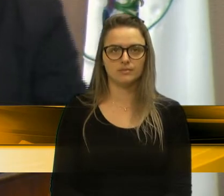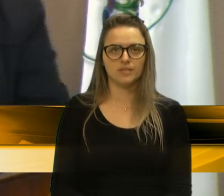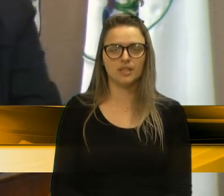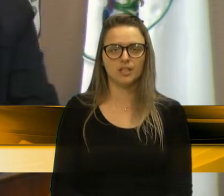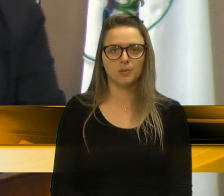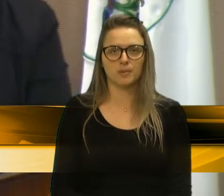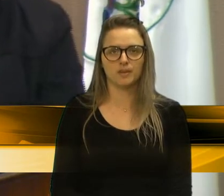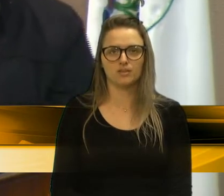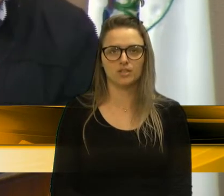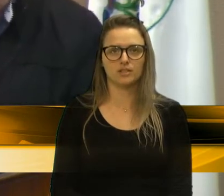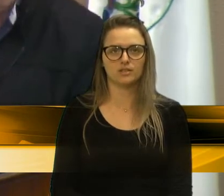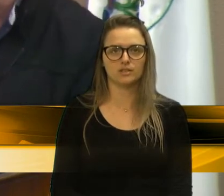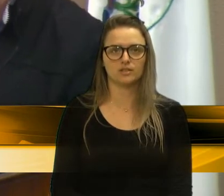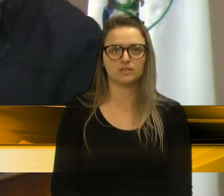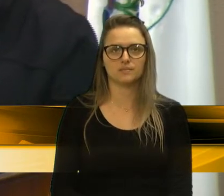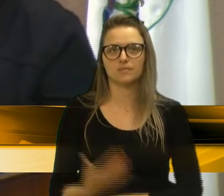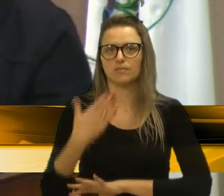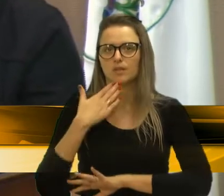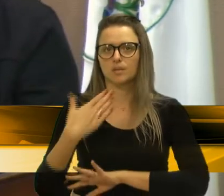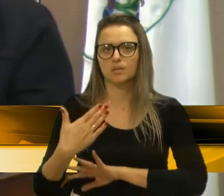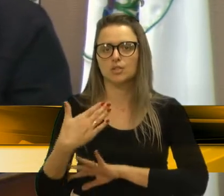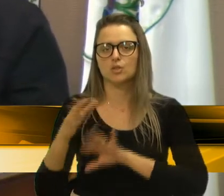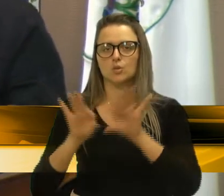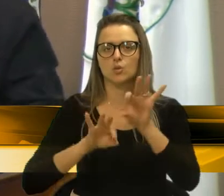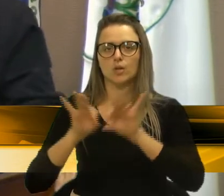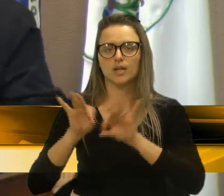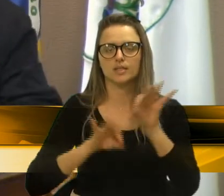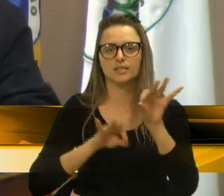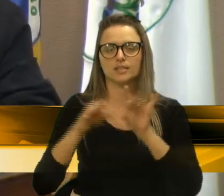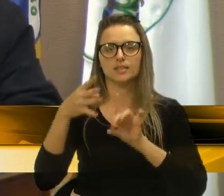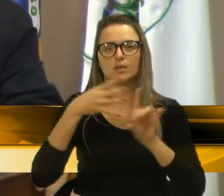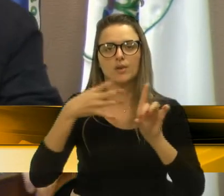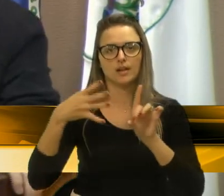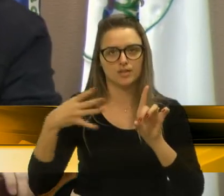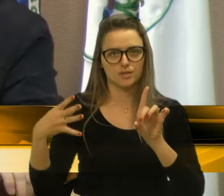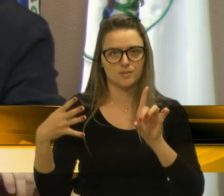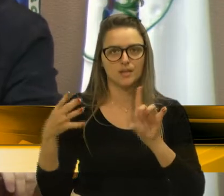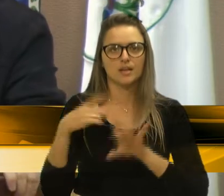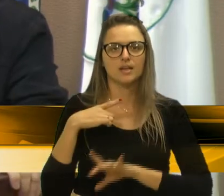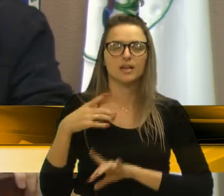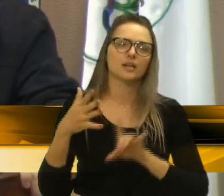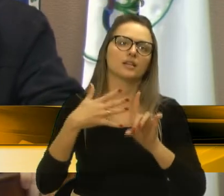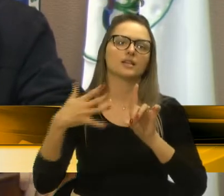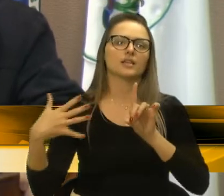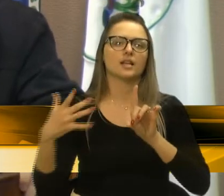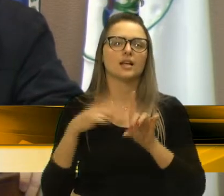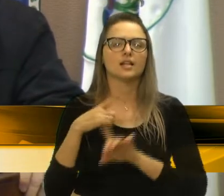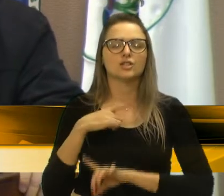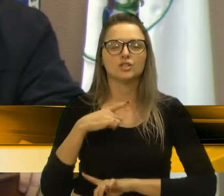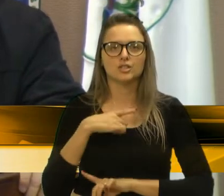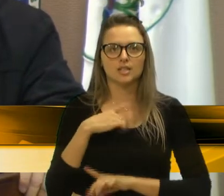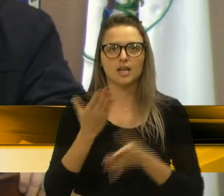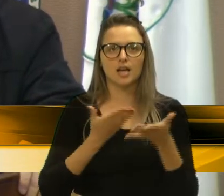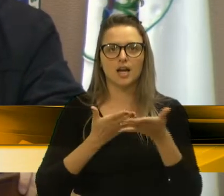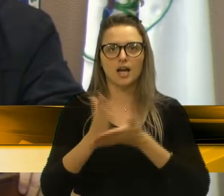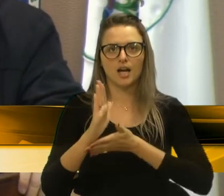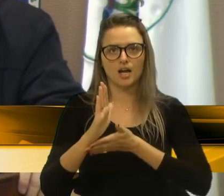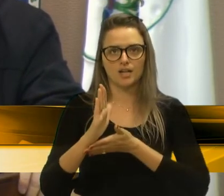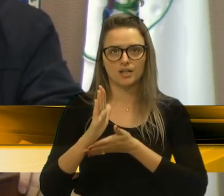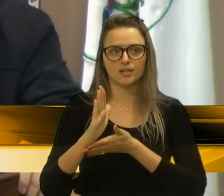dos organizadores da Parada Livre para que seja autorizado,